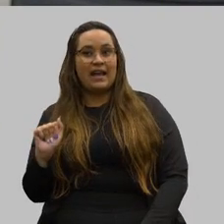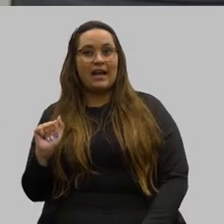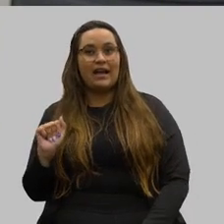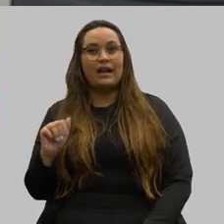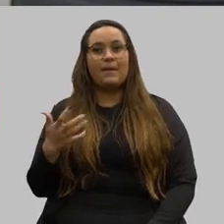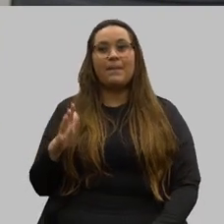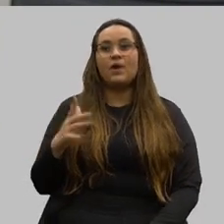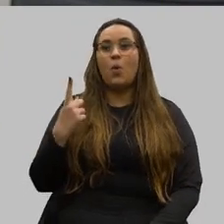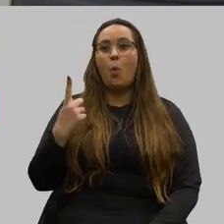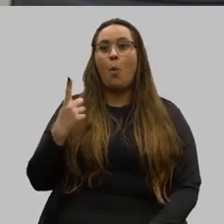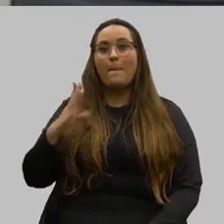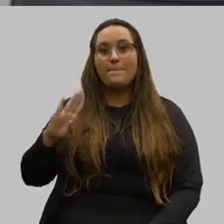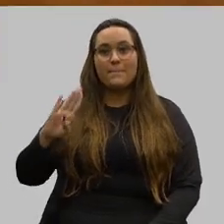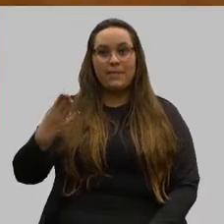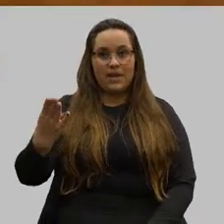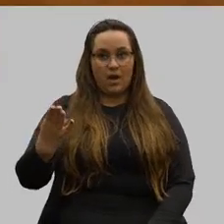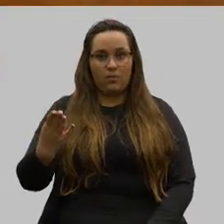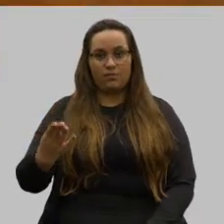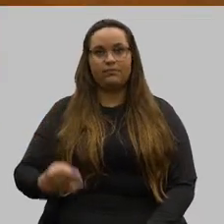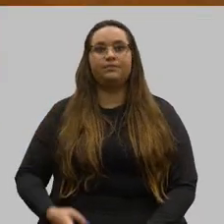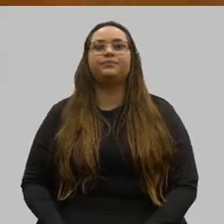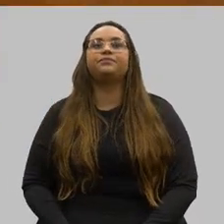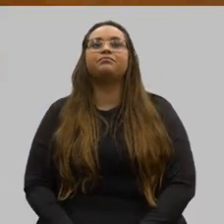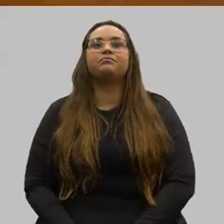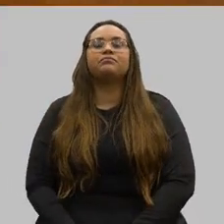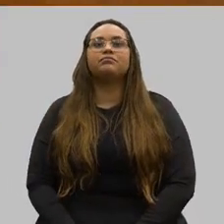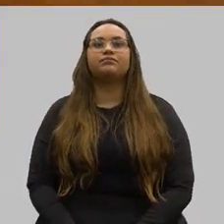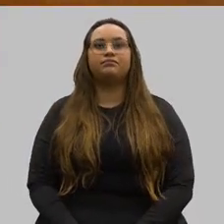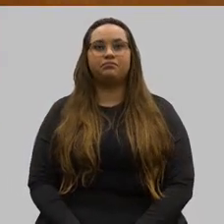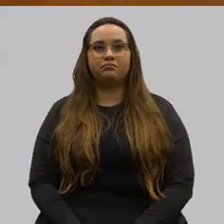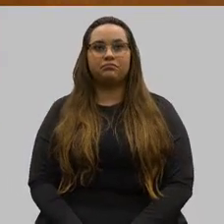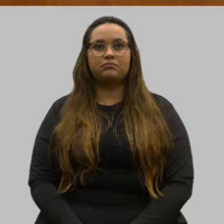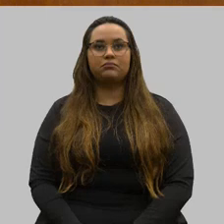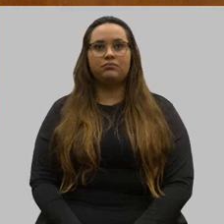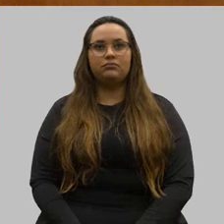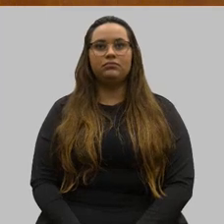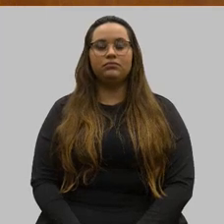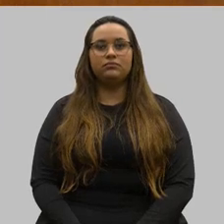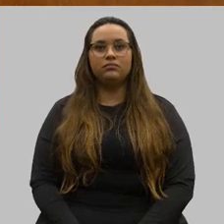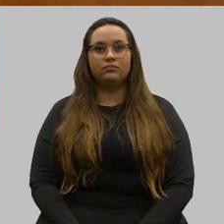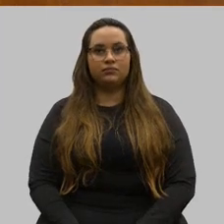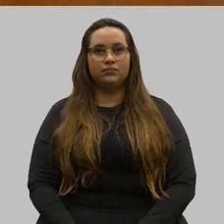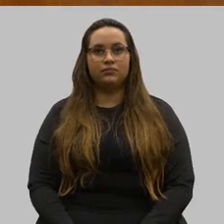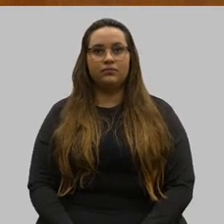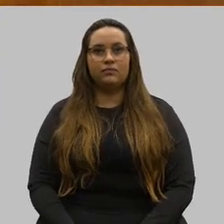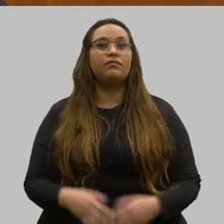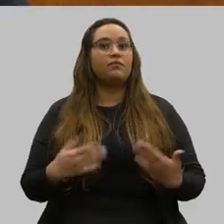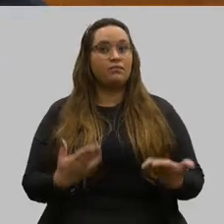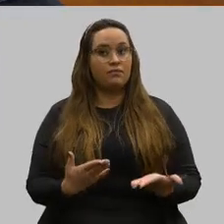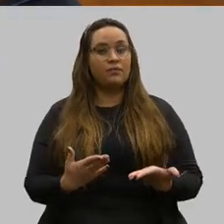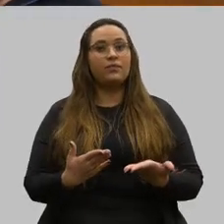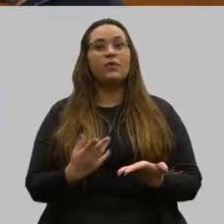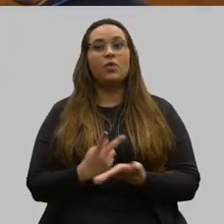projetos é 1 bilhão respondido Ok continua do mesmo jeito a